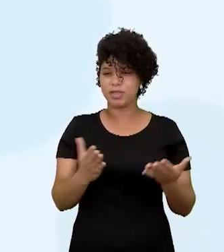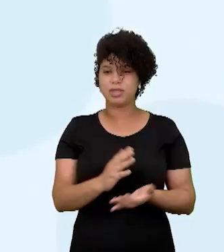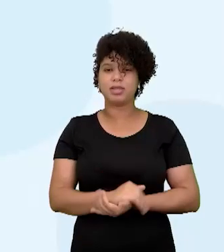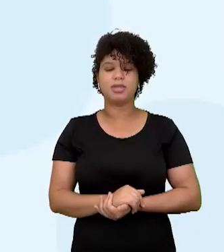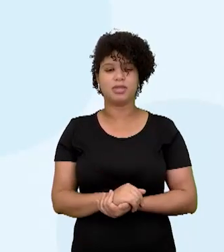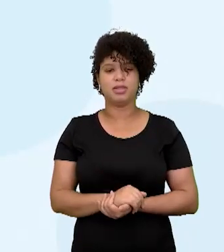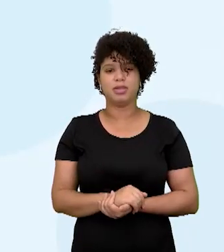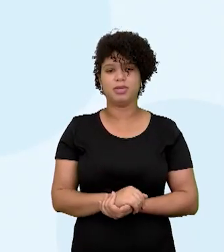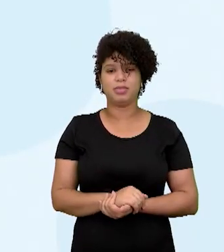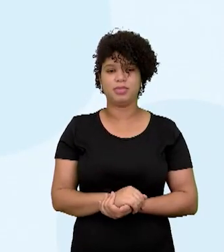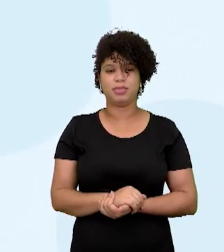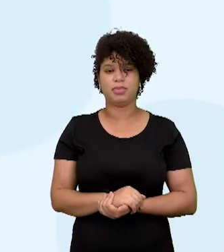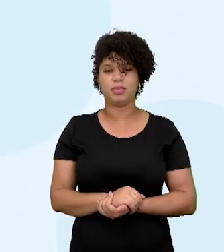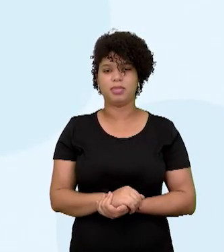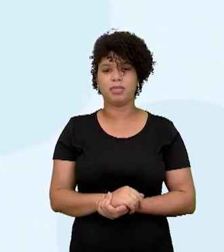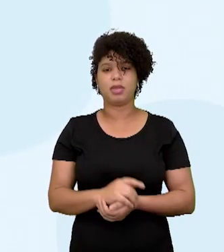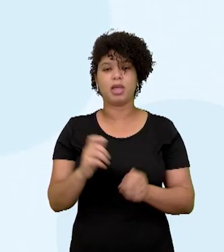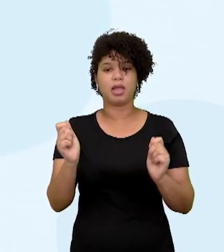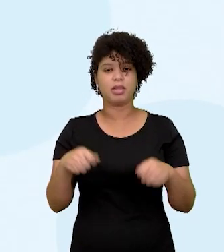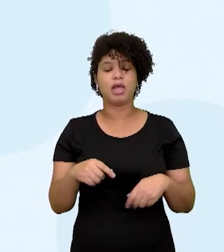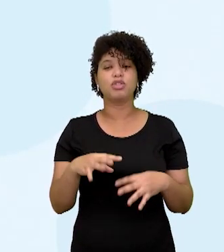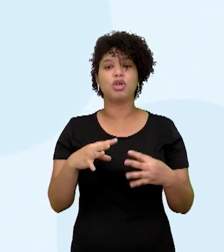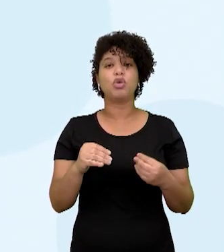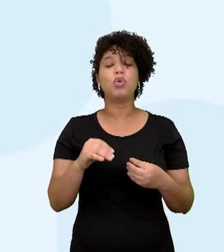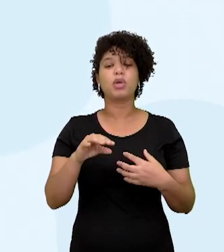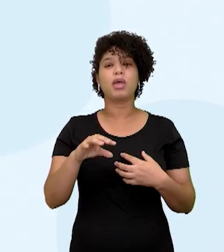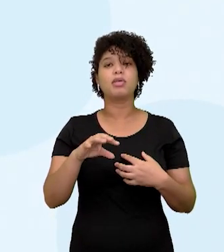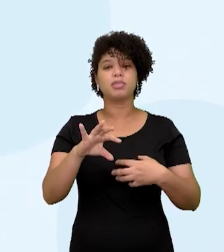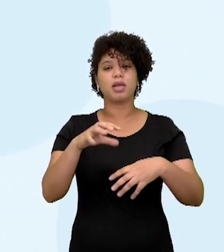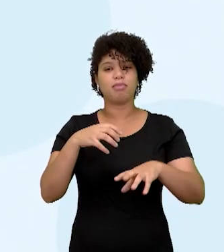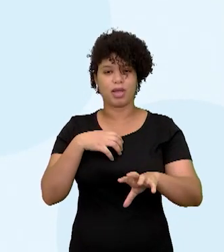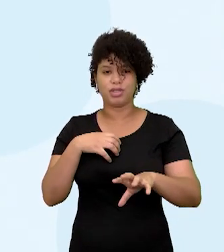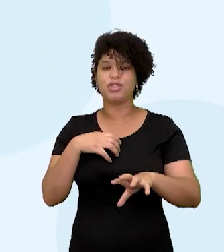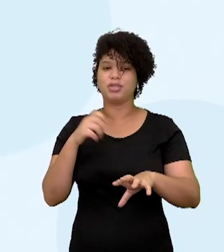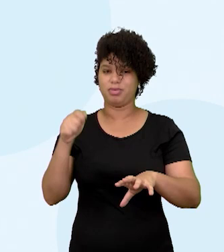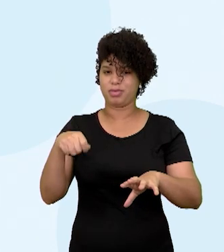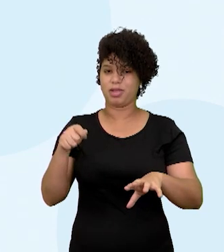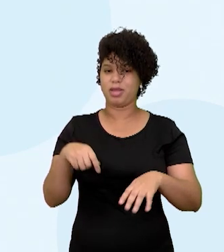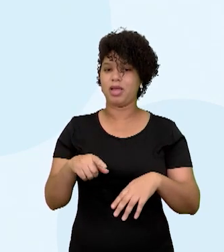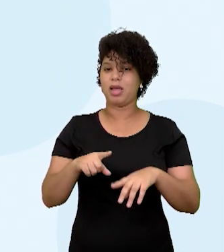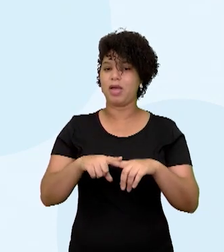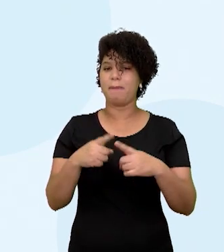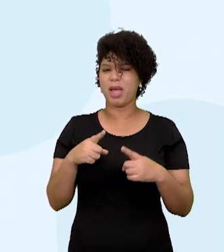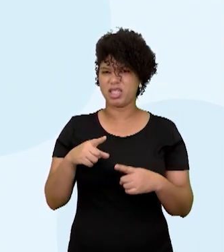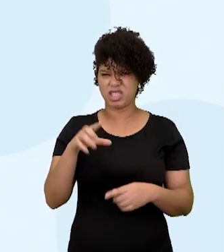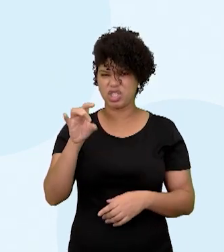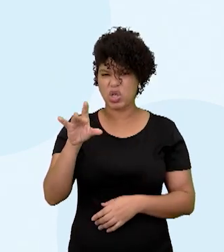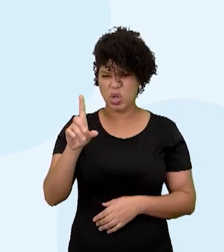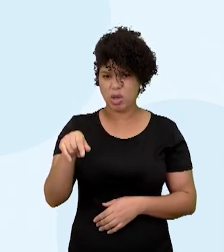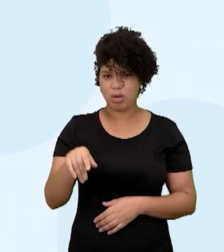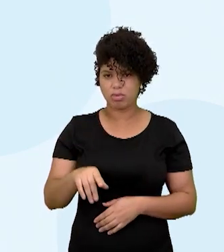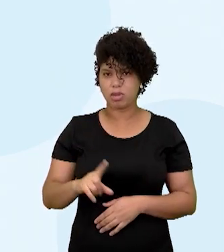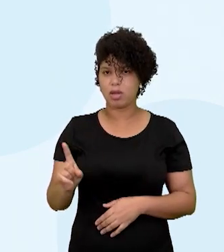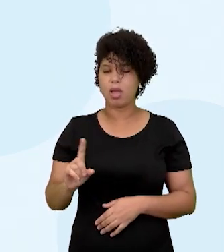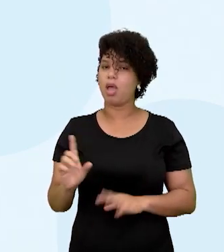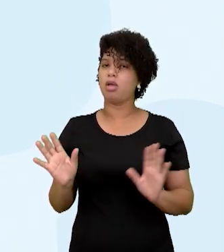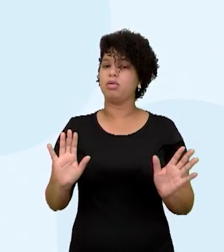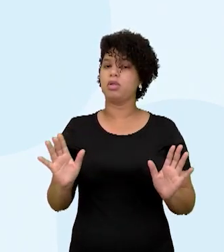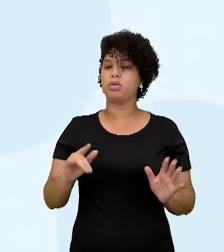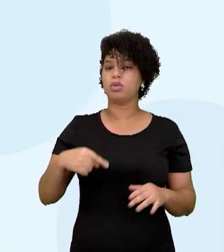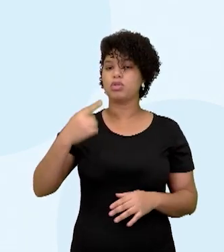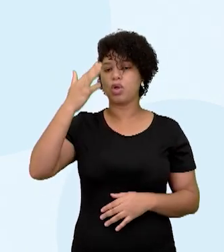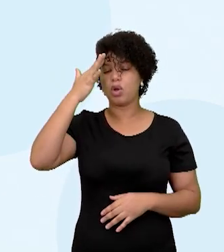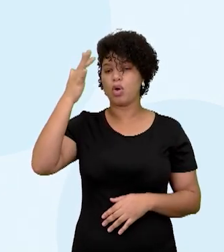só. É a capacidade de se colocar no lugar do outro. Olha só, mas não é só isso. De forma a